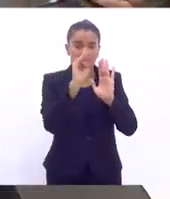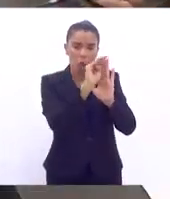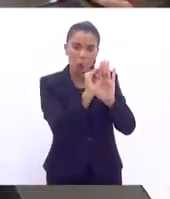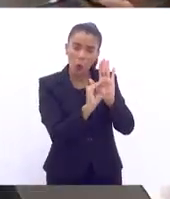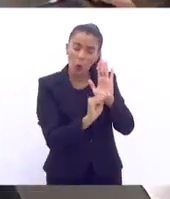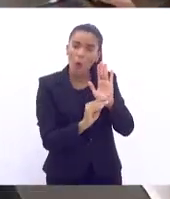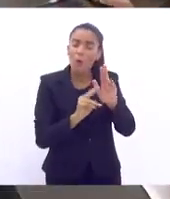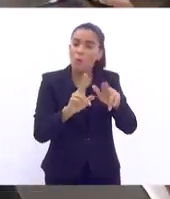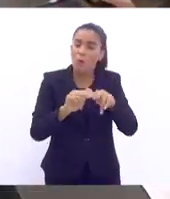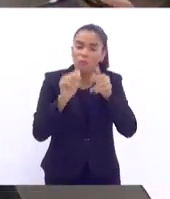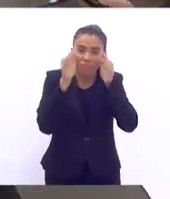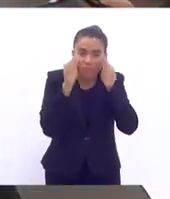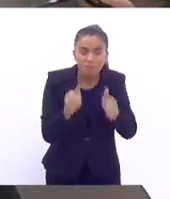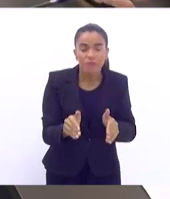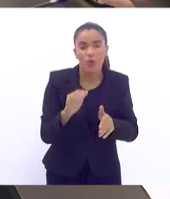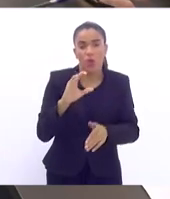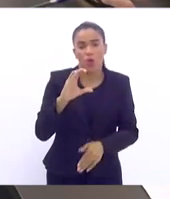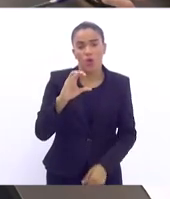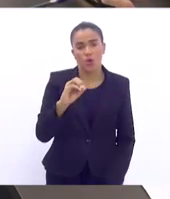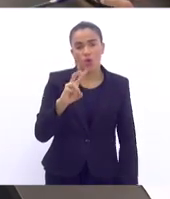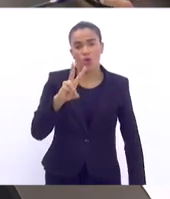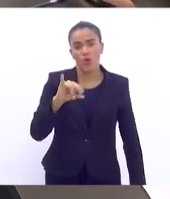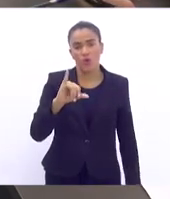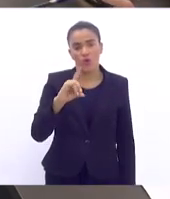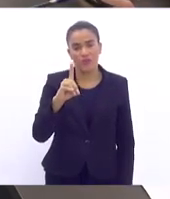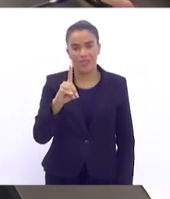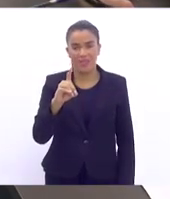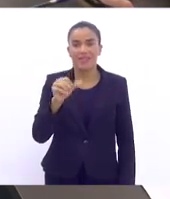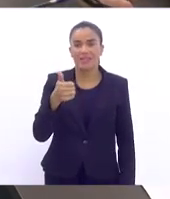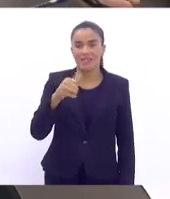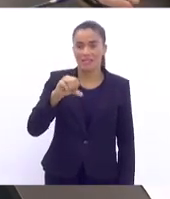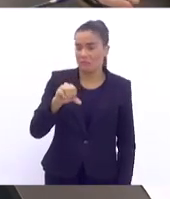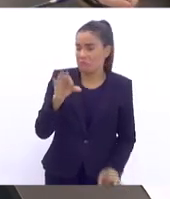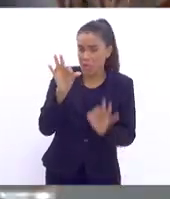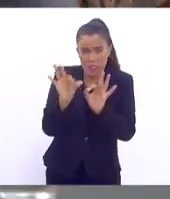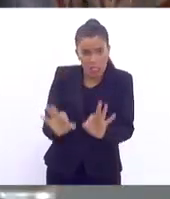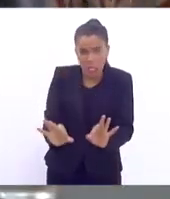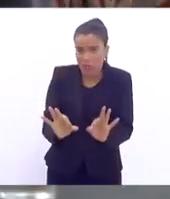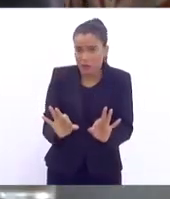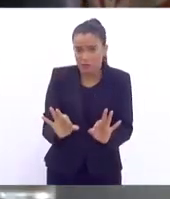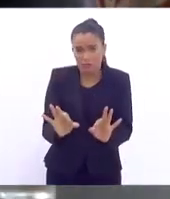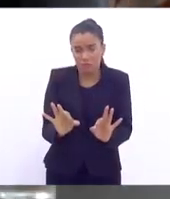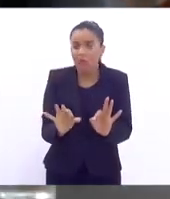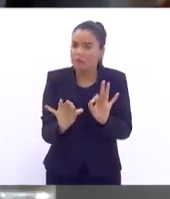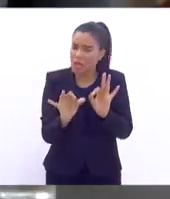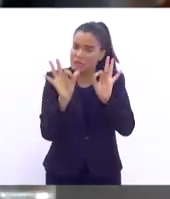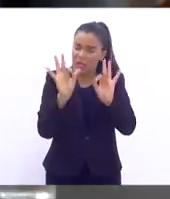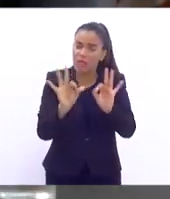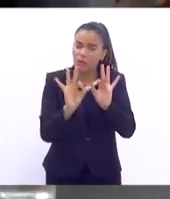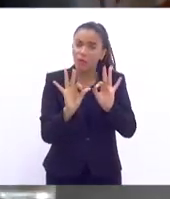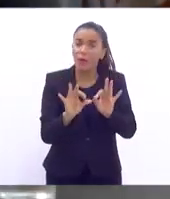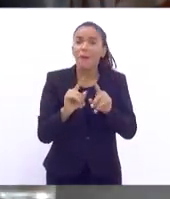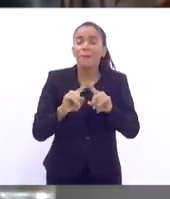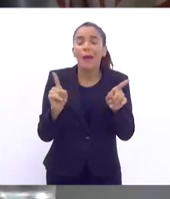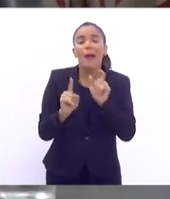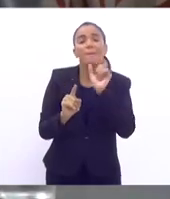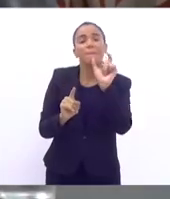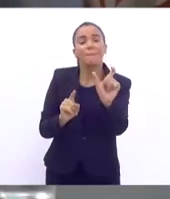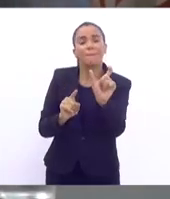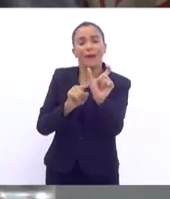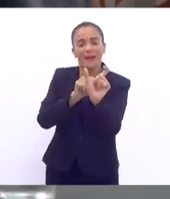específicos a inclusão tá tudo que falou na cor vídeo tá incluído é que muitas vezes a palavra